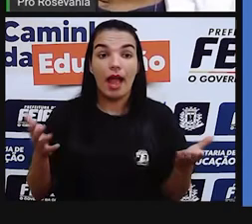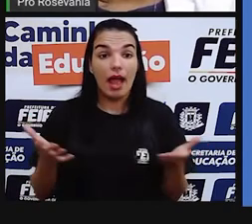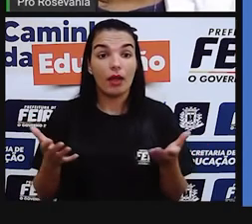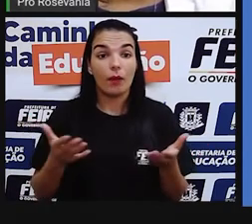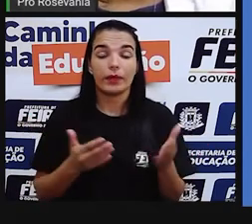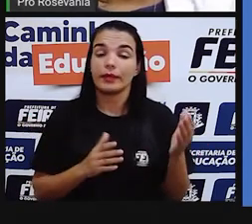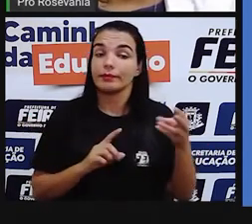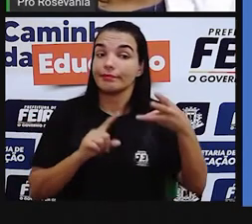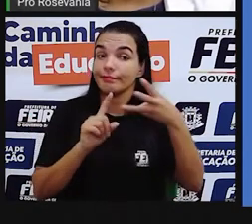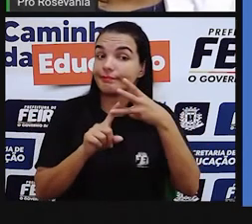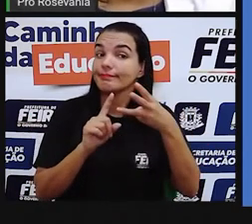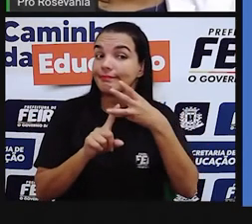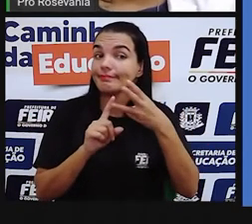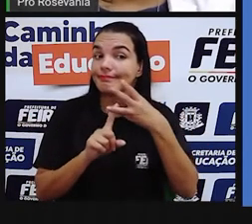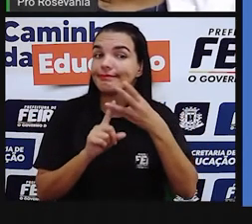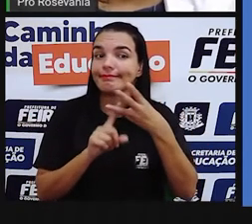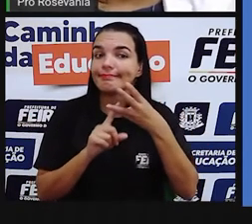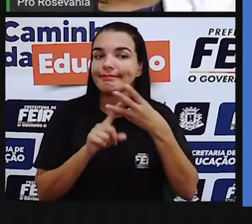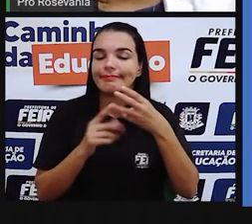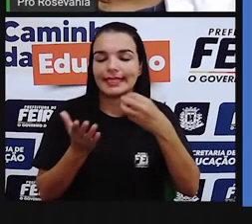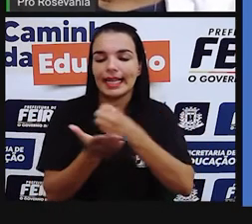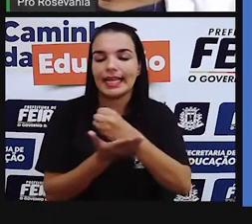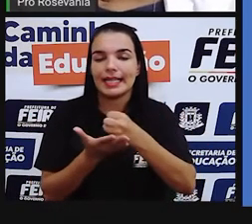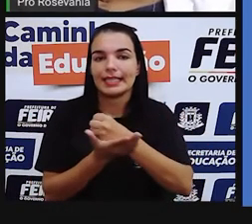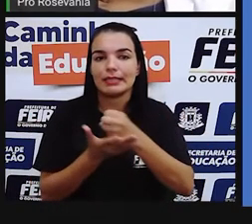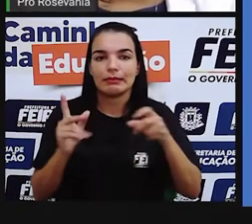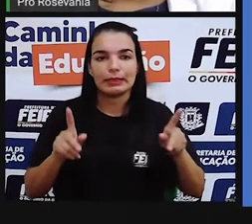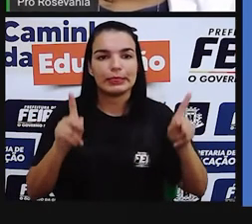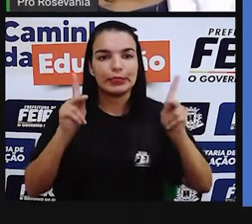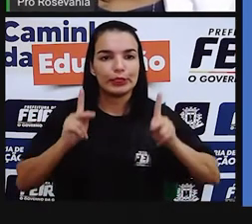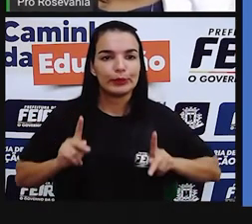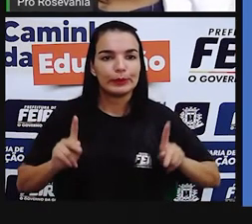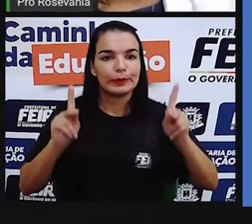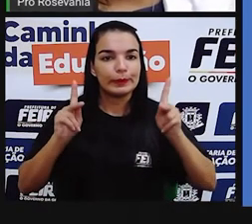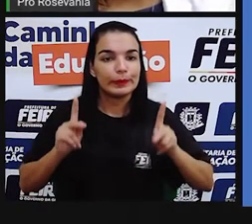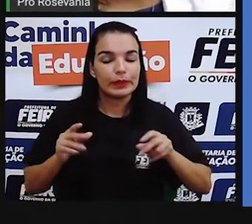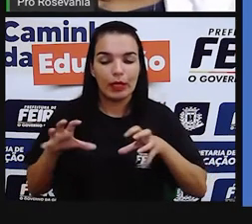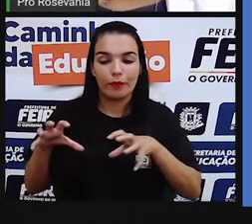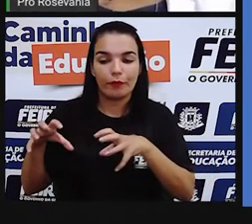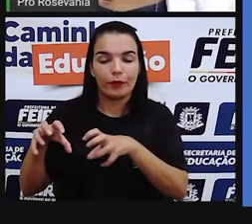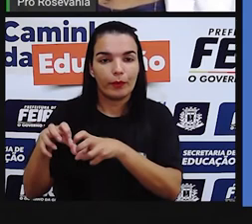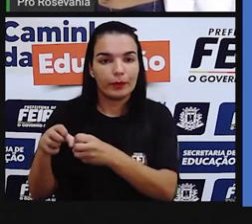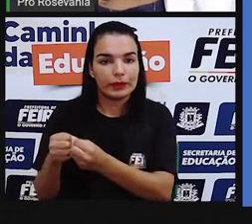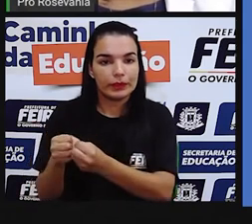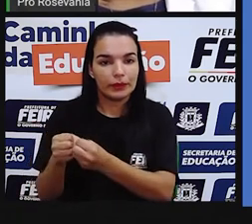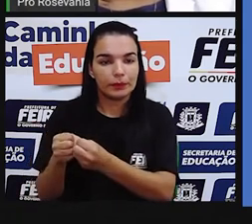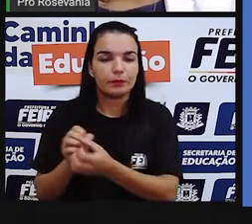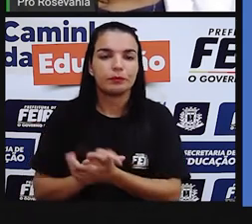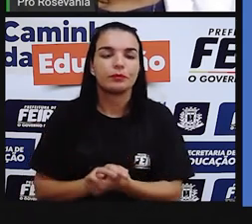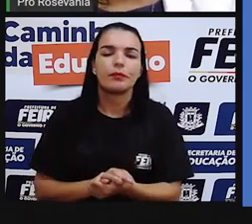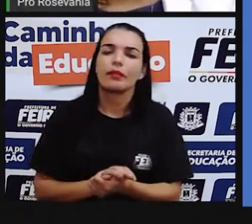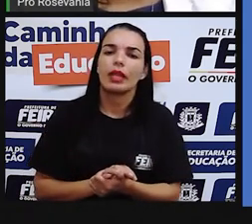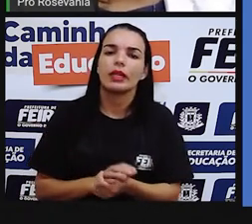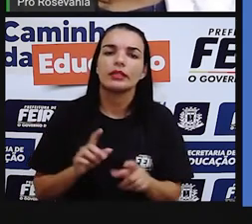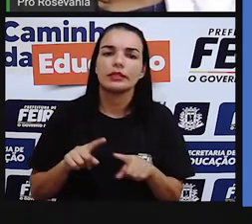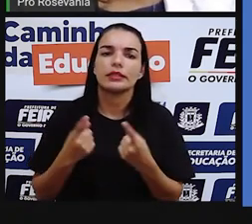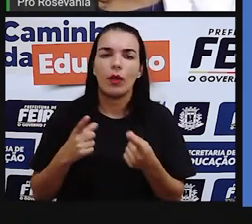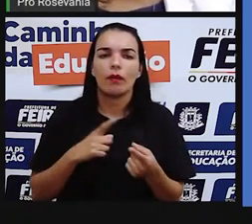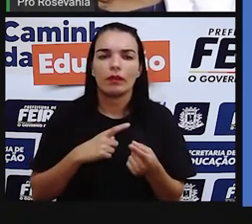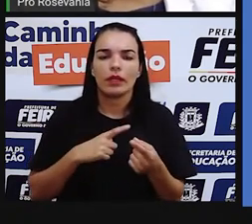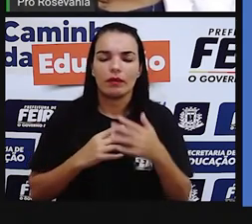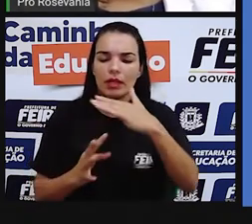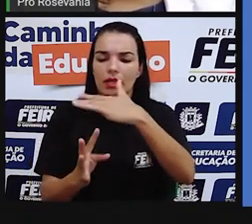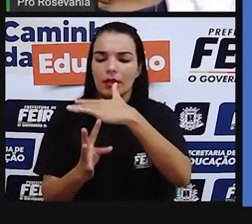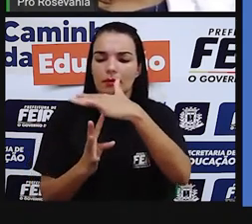Bom, e agora chegamos, né, aos povos portugueses e outros imigrantes. Né? Os povos portugueses, como